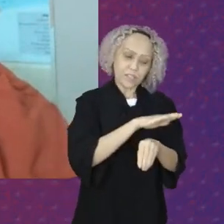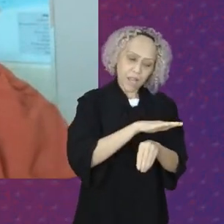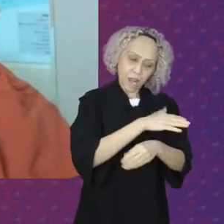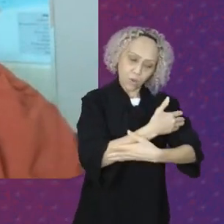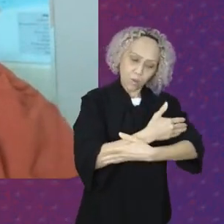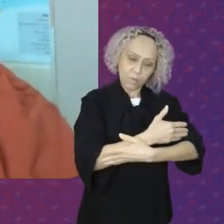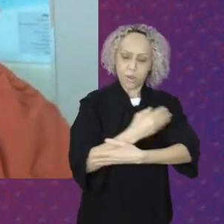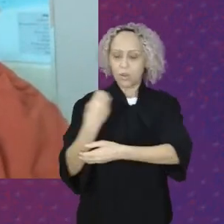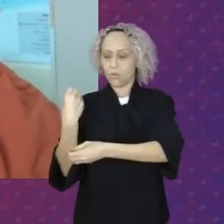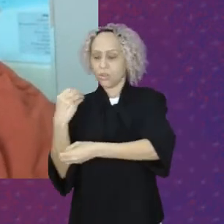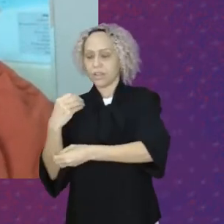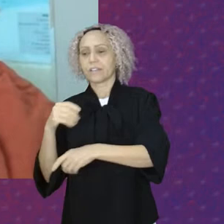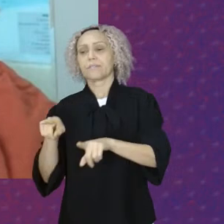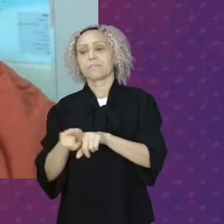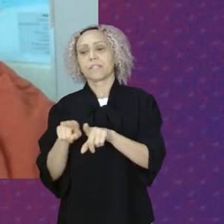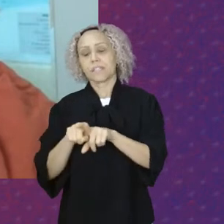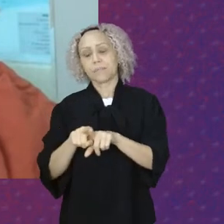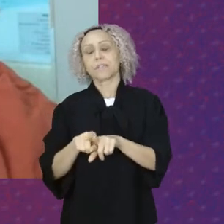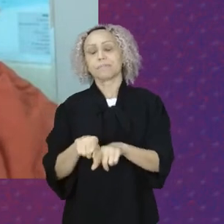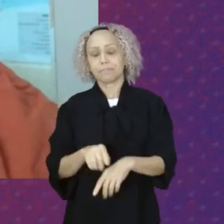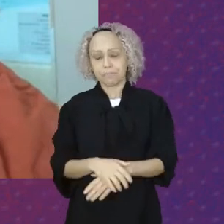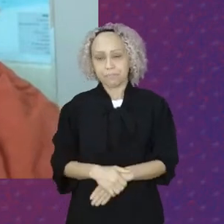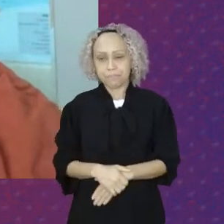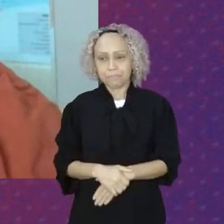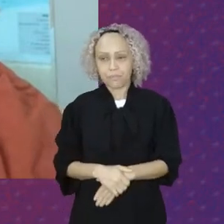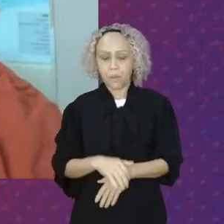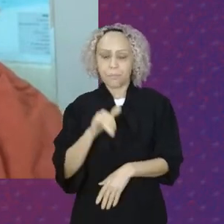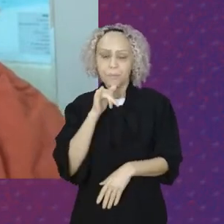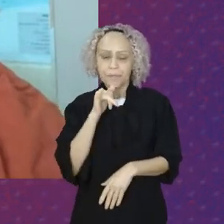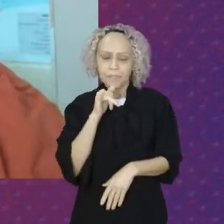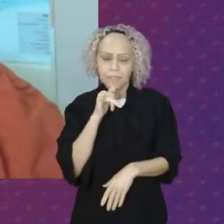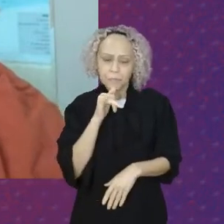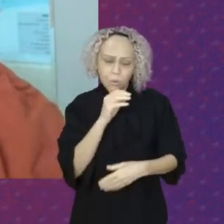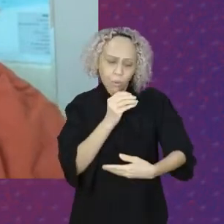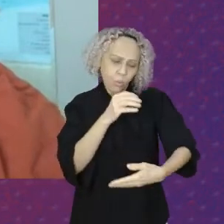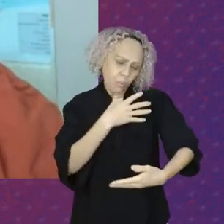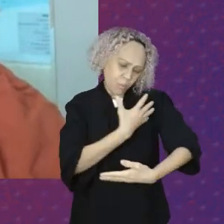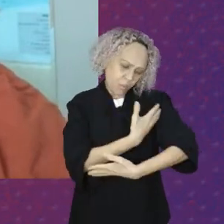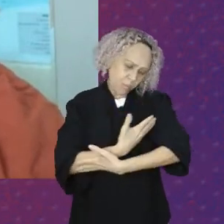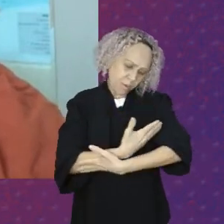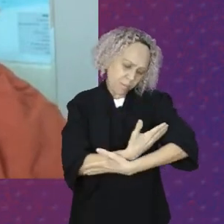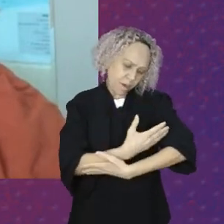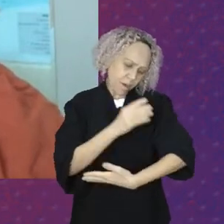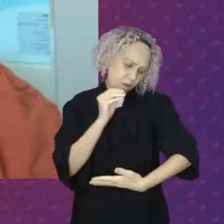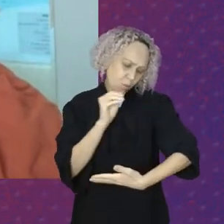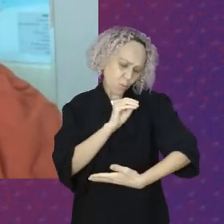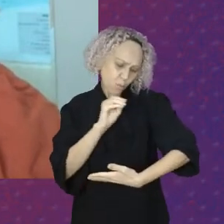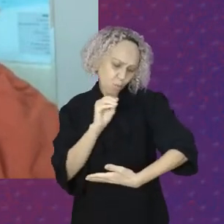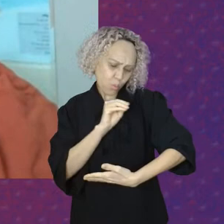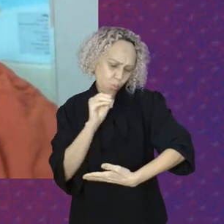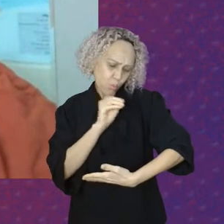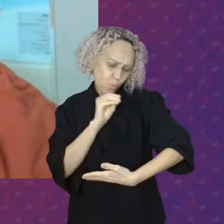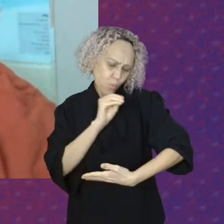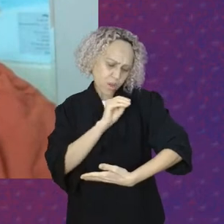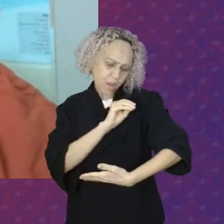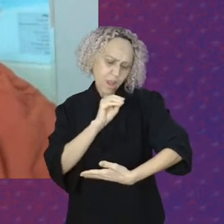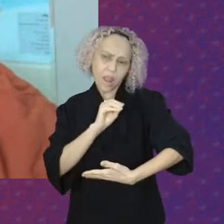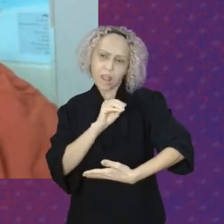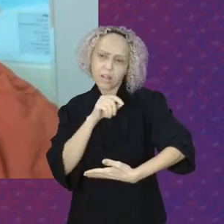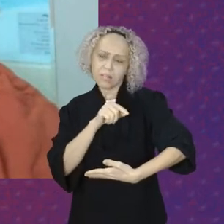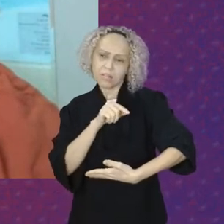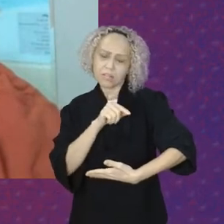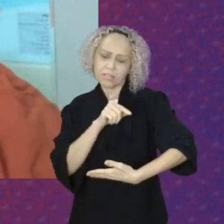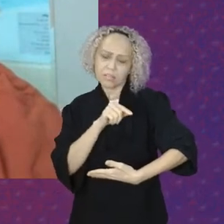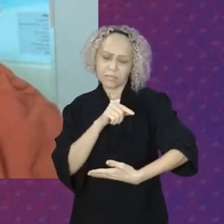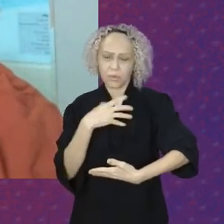porque em um determinado momento, ao cuidar do meu filho, do Simão Luiz, eu